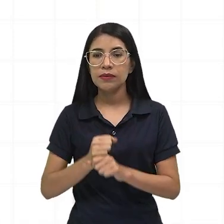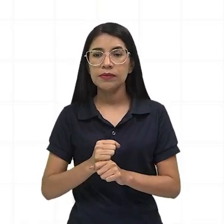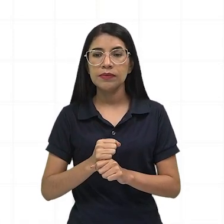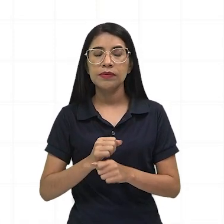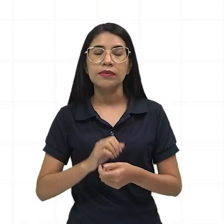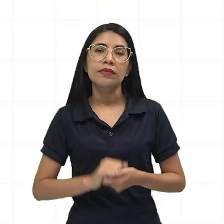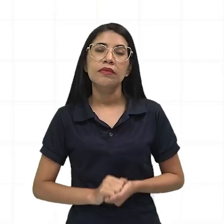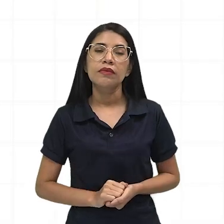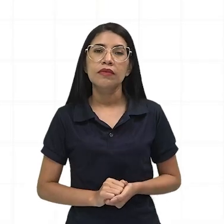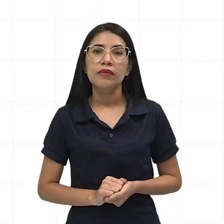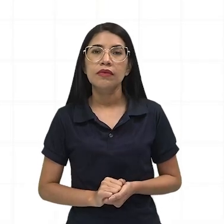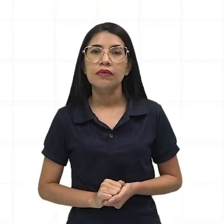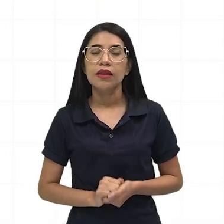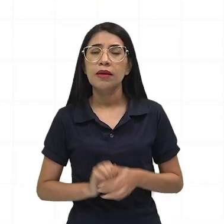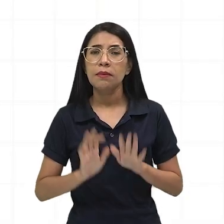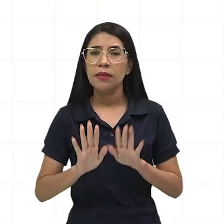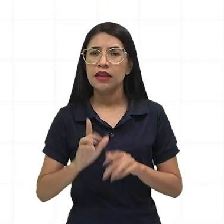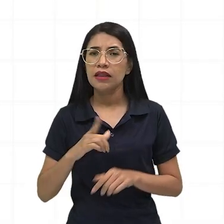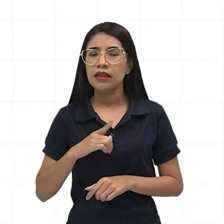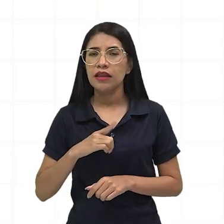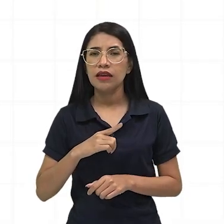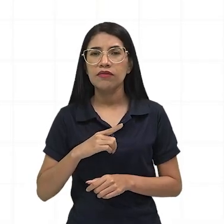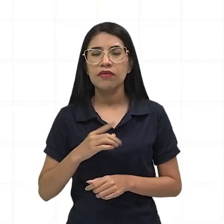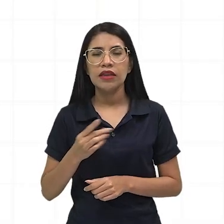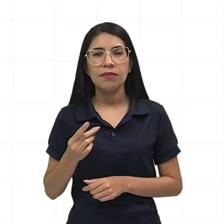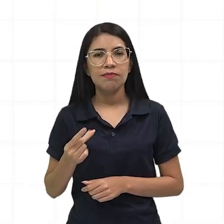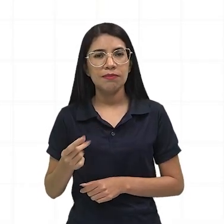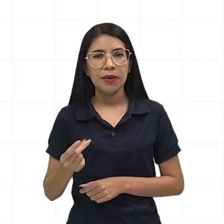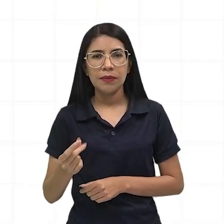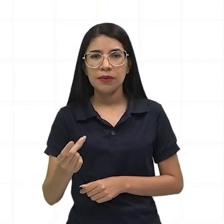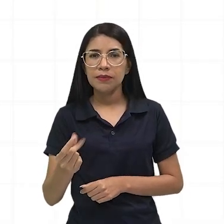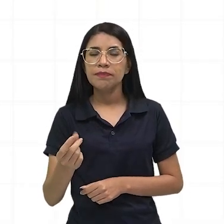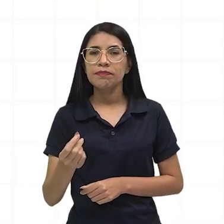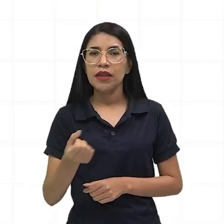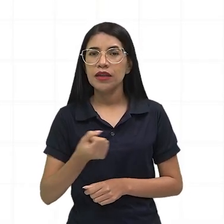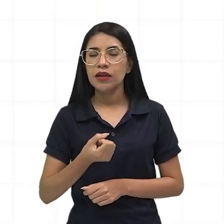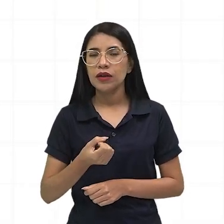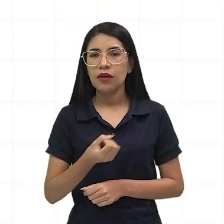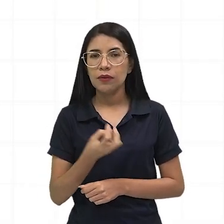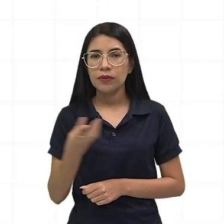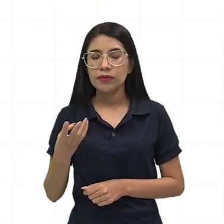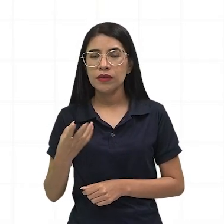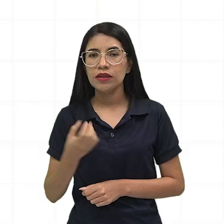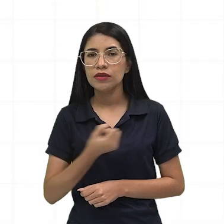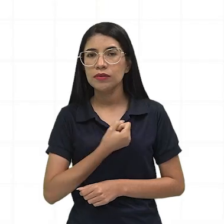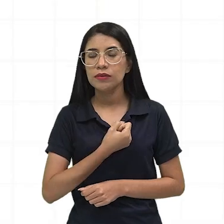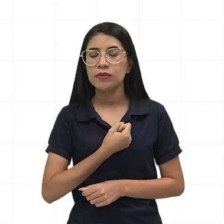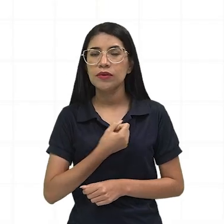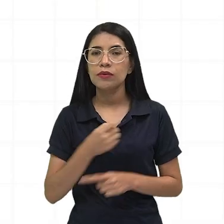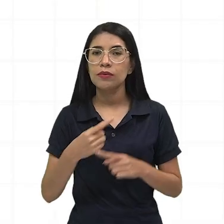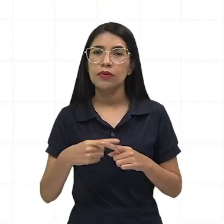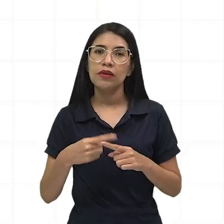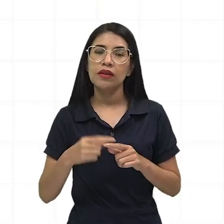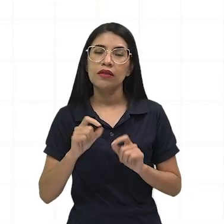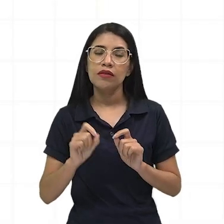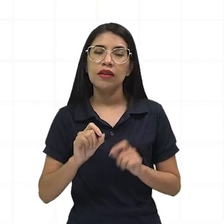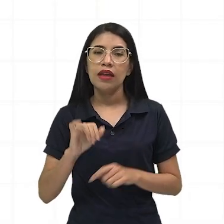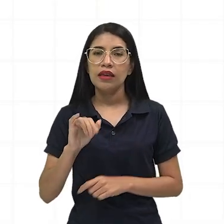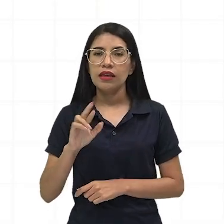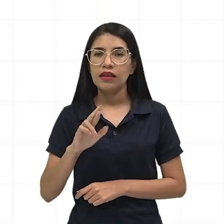vírgula, mas tem uma infinidade de casas muito grande, beleza? Após a vírgula, por ser um número